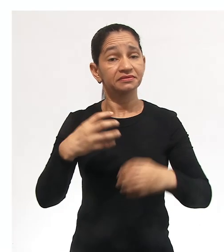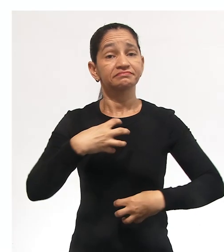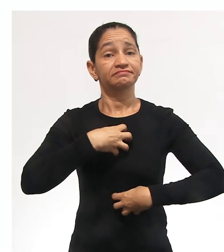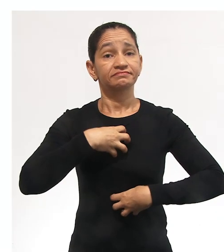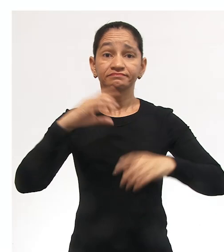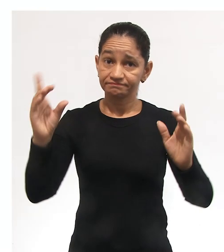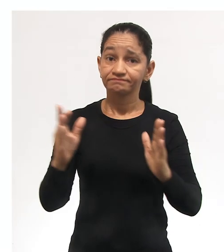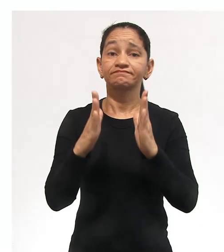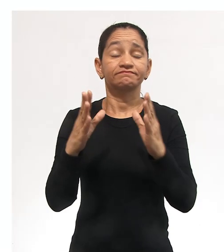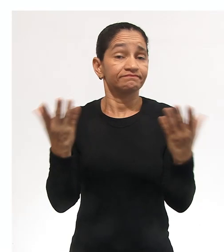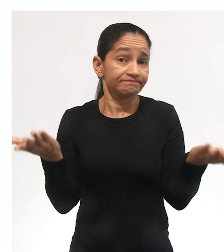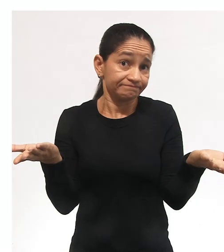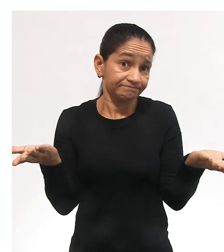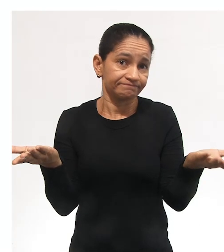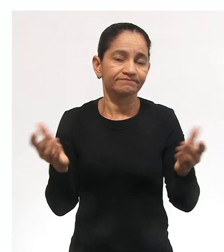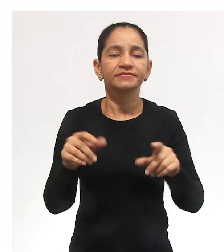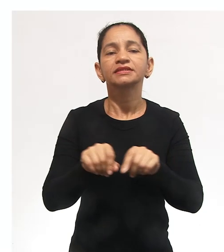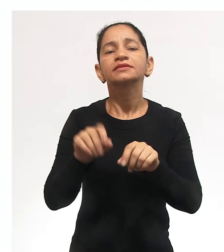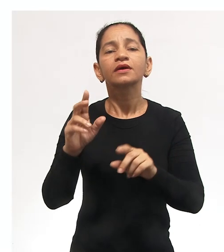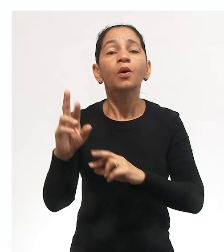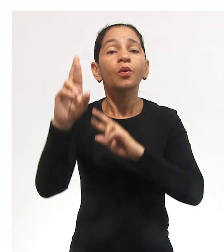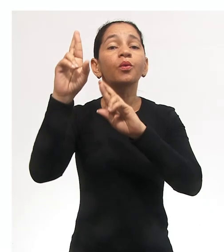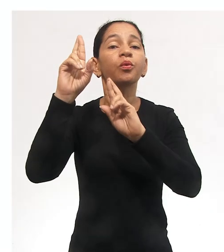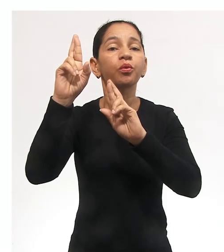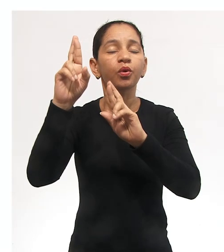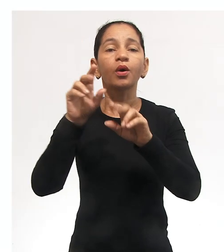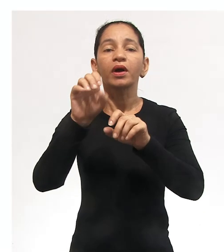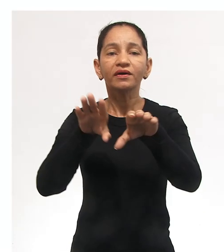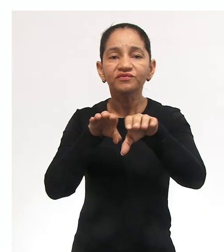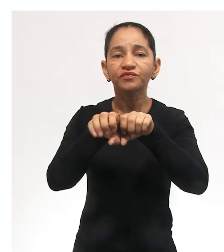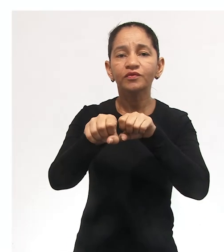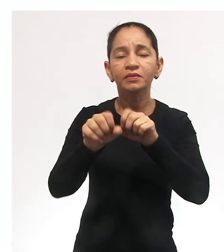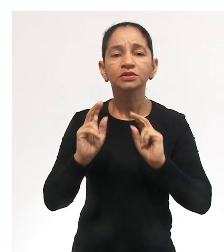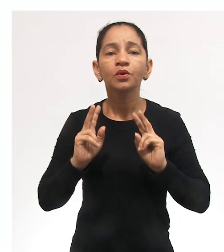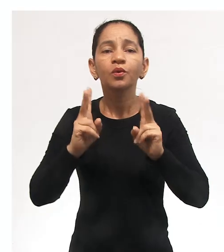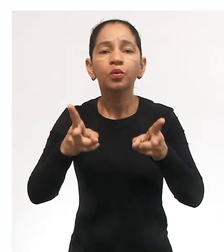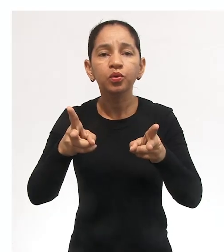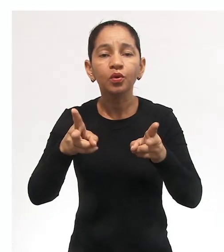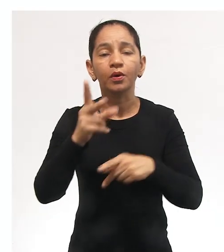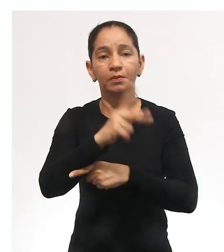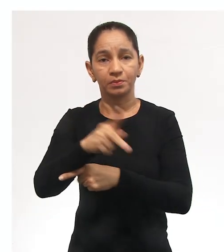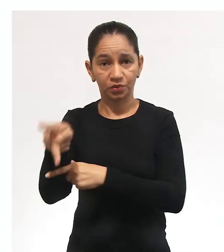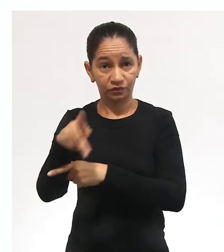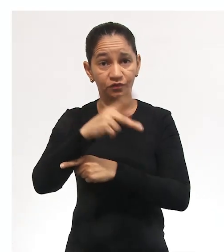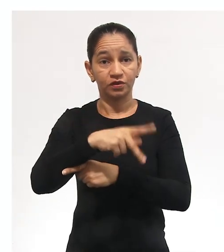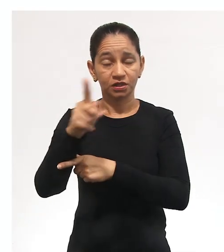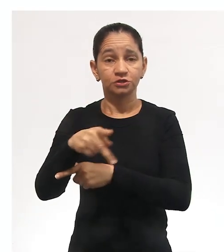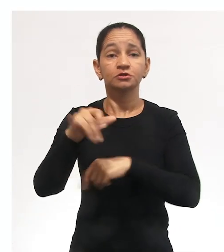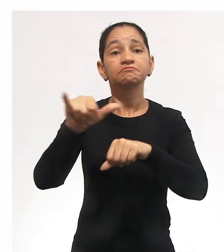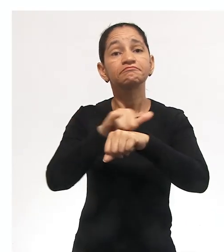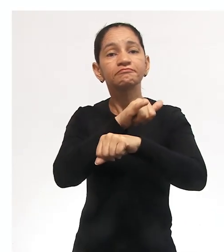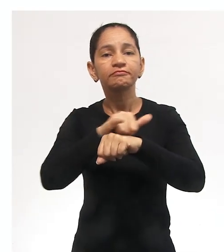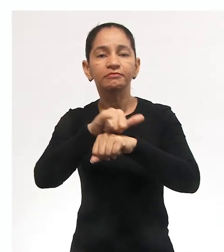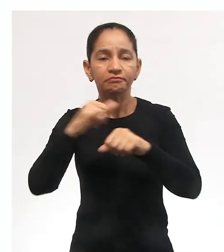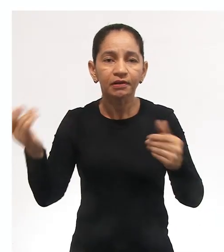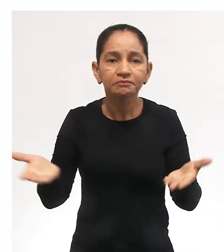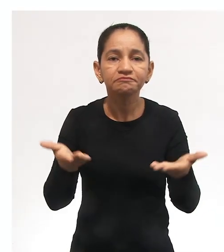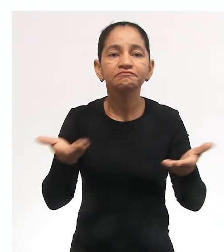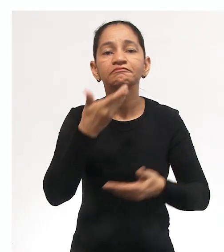precisamos enfrentar. Quais são as perspectivas? Formação contínua de professores